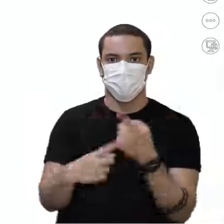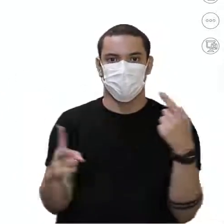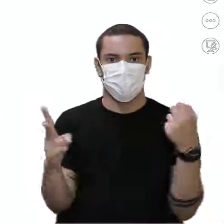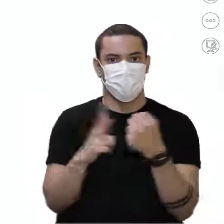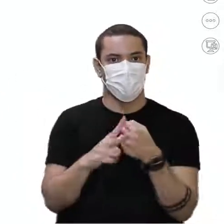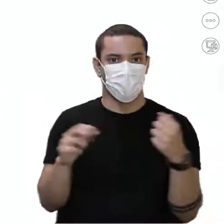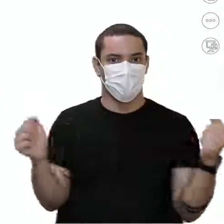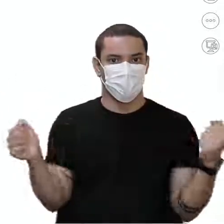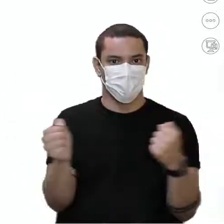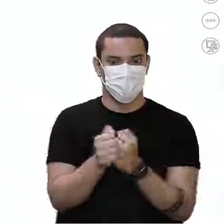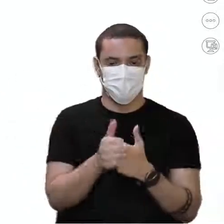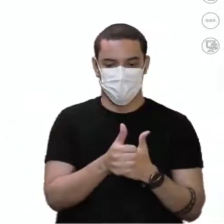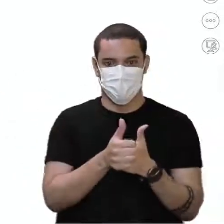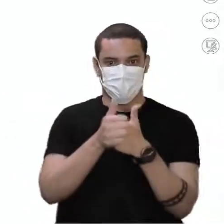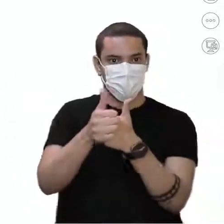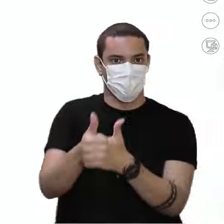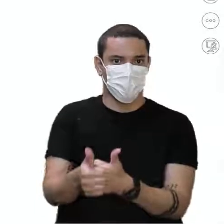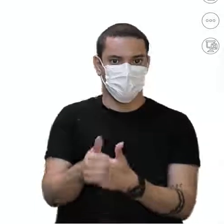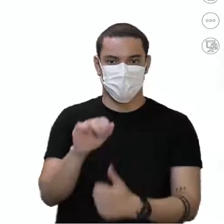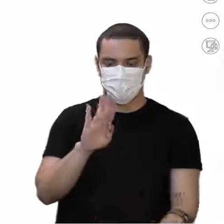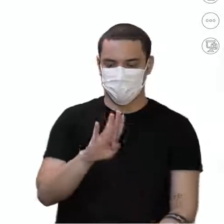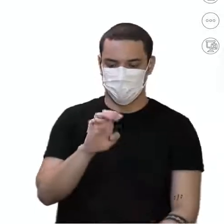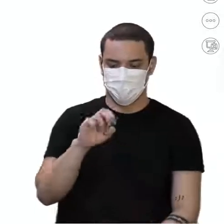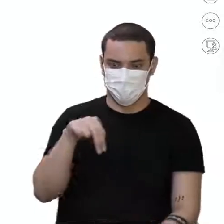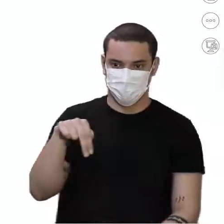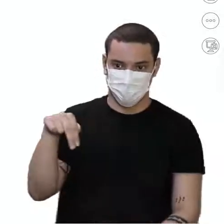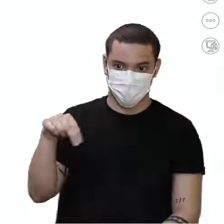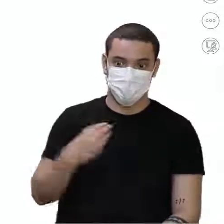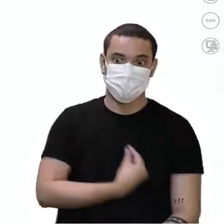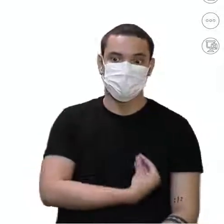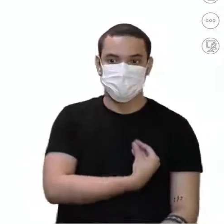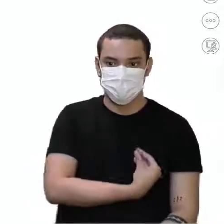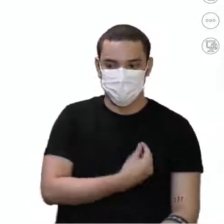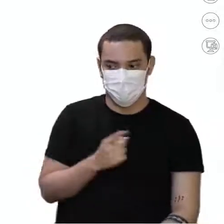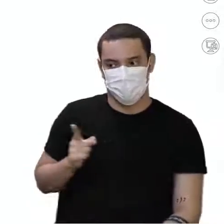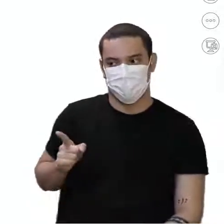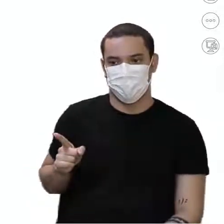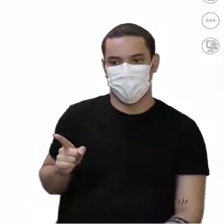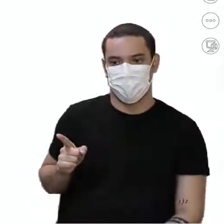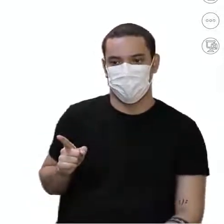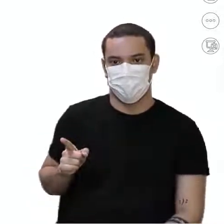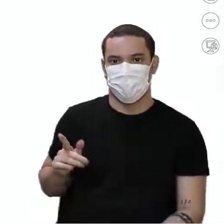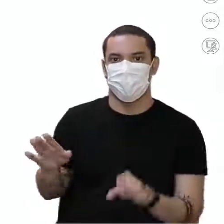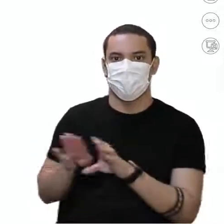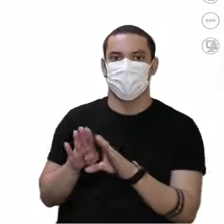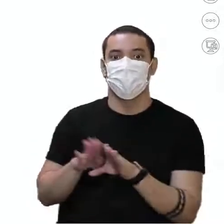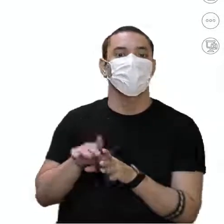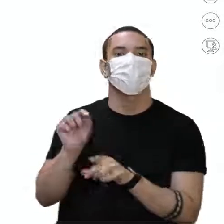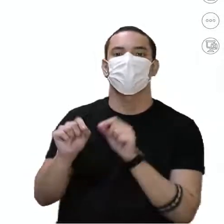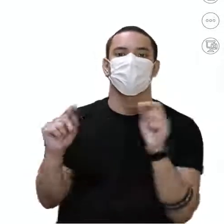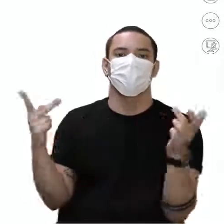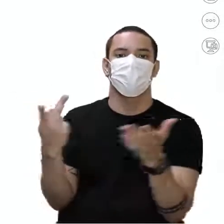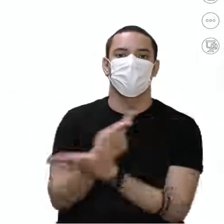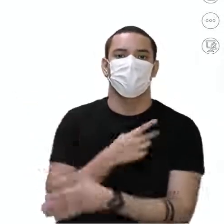principal que been, a gente fala que a pessoa esteve na situação, né? E aqui é a